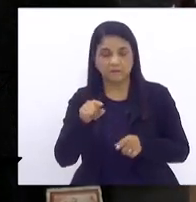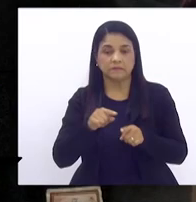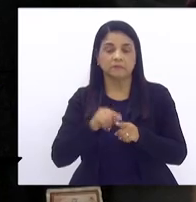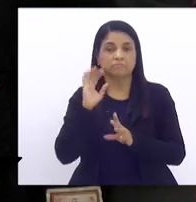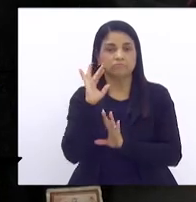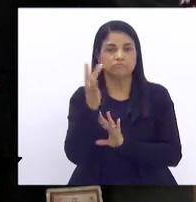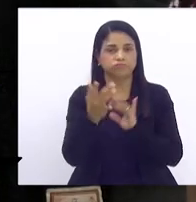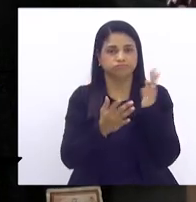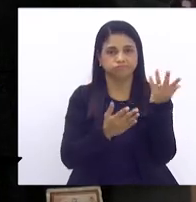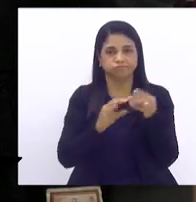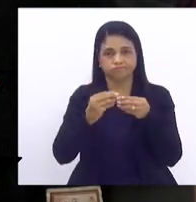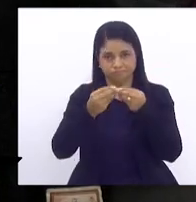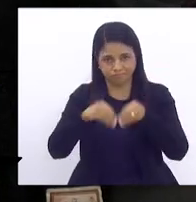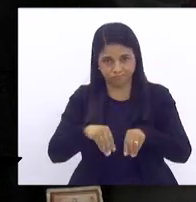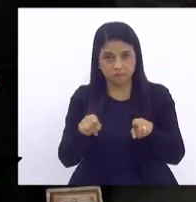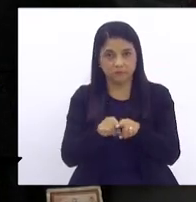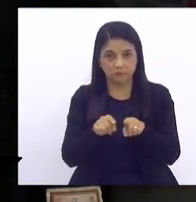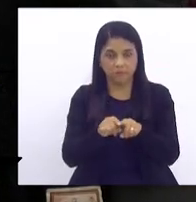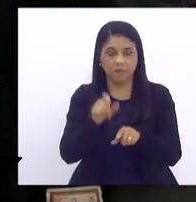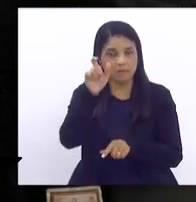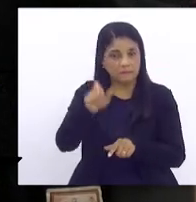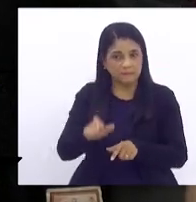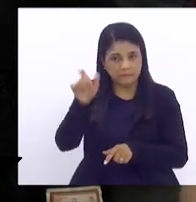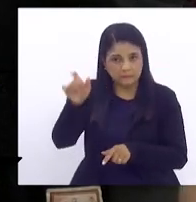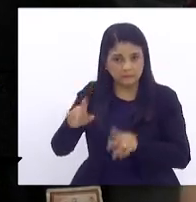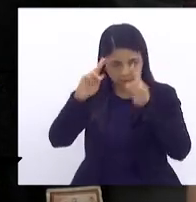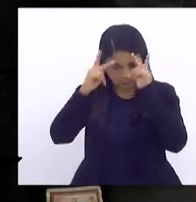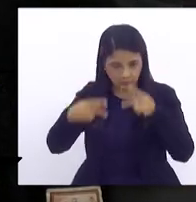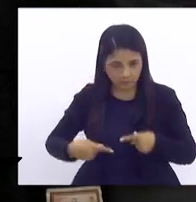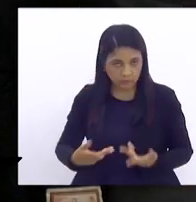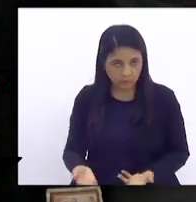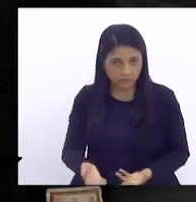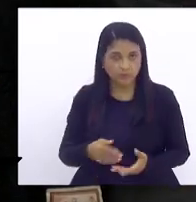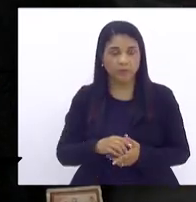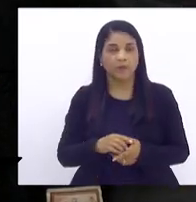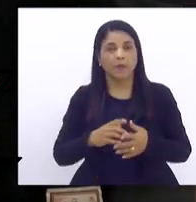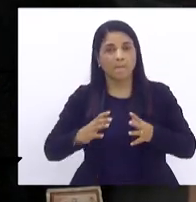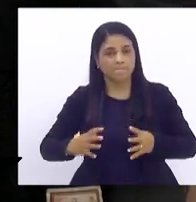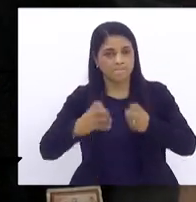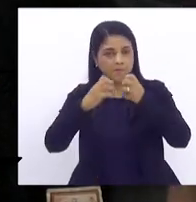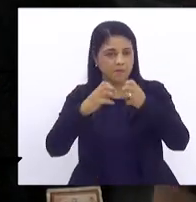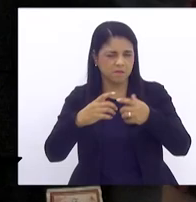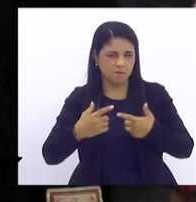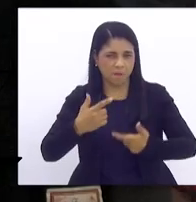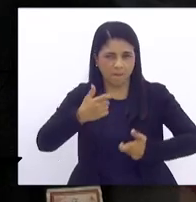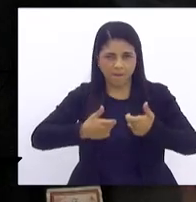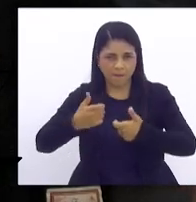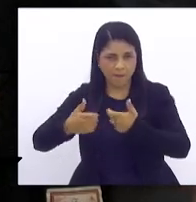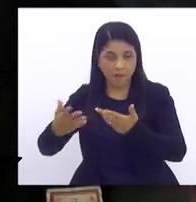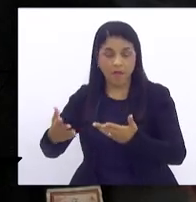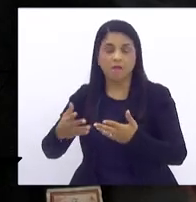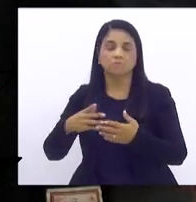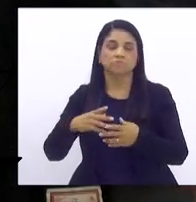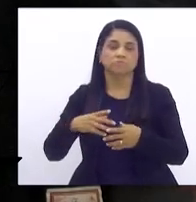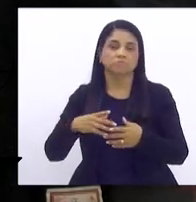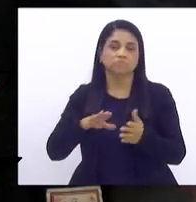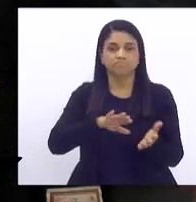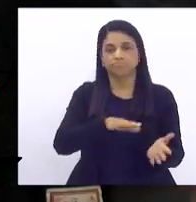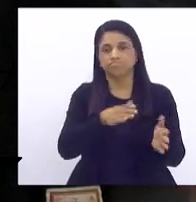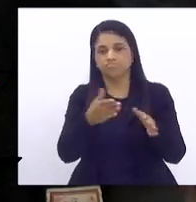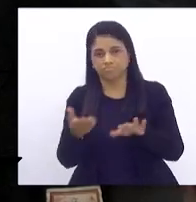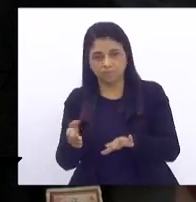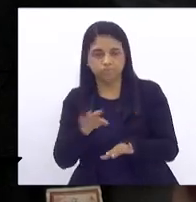também, porque é muito inseguro, né? Em caso de alguma briga, enfim, pode causar realmente até